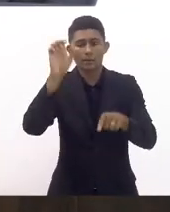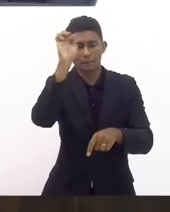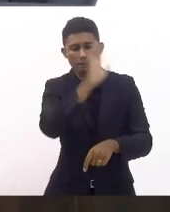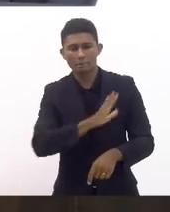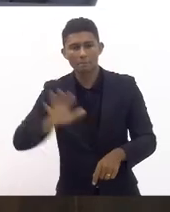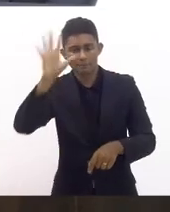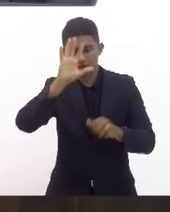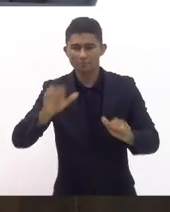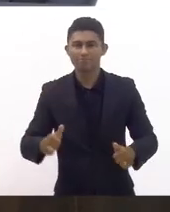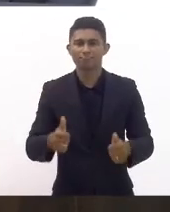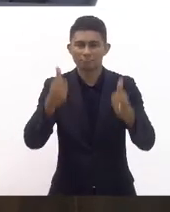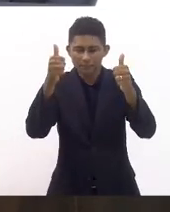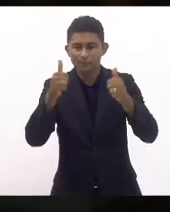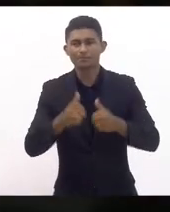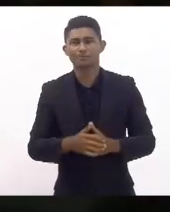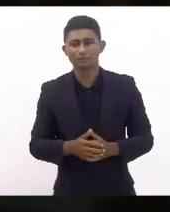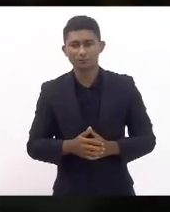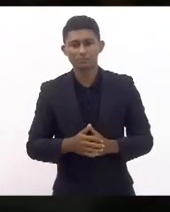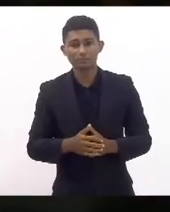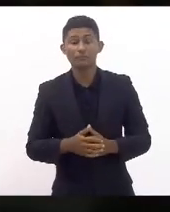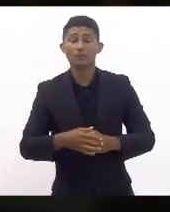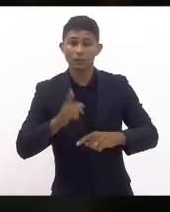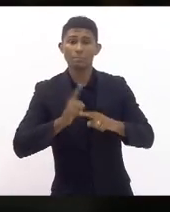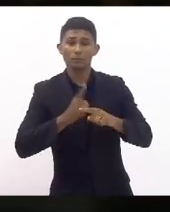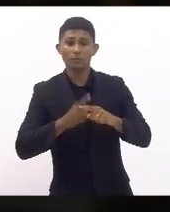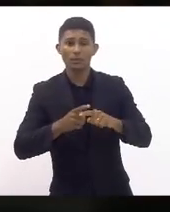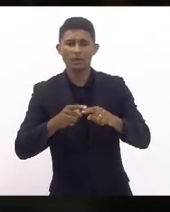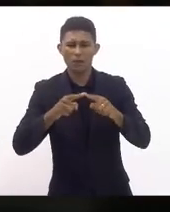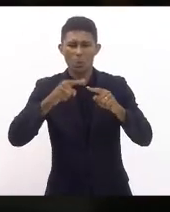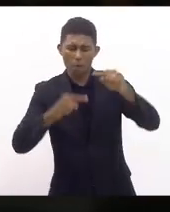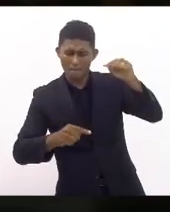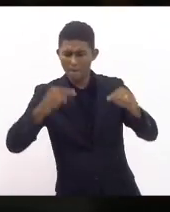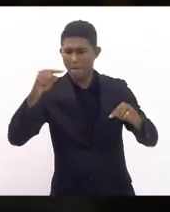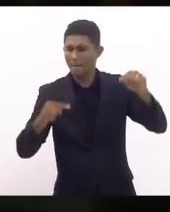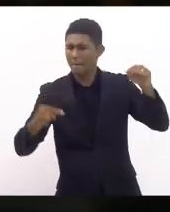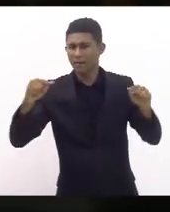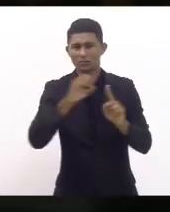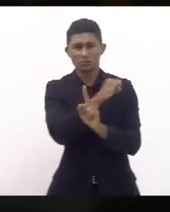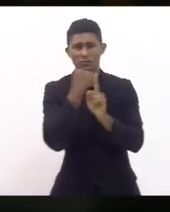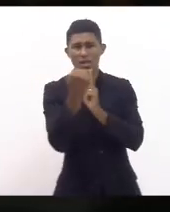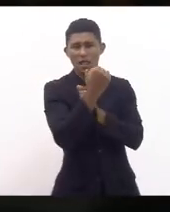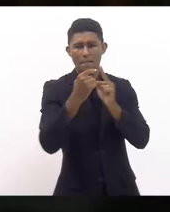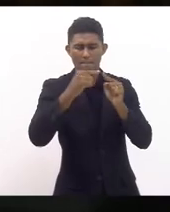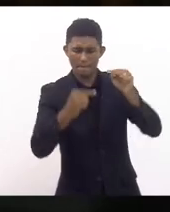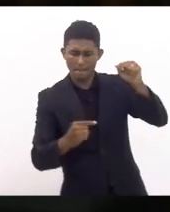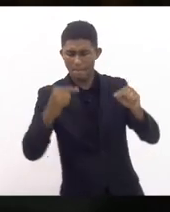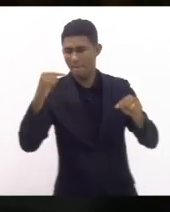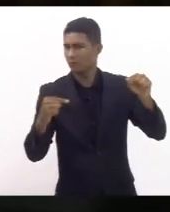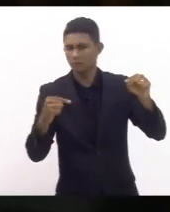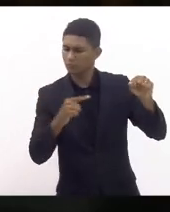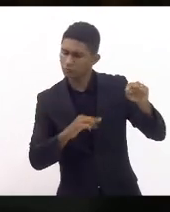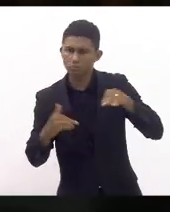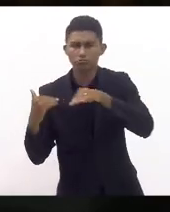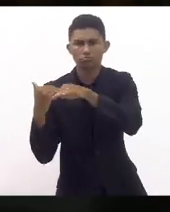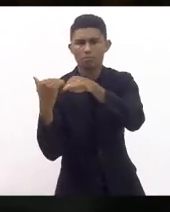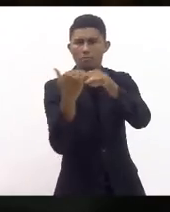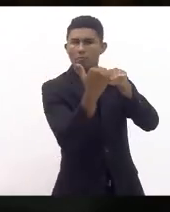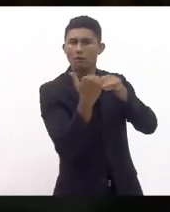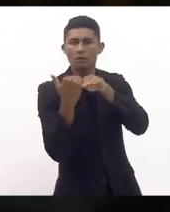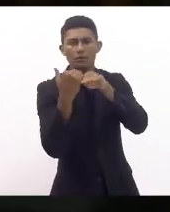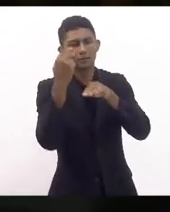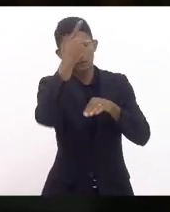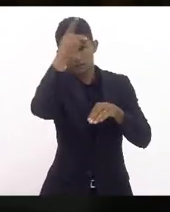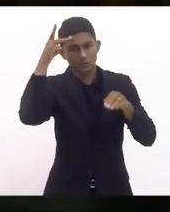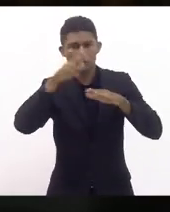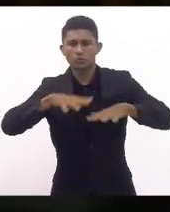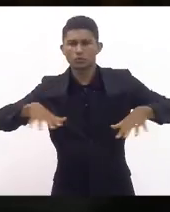só assim nós poderemos diminuir as desigualdades sociais e fazer com que as pessoas possam ter mais emprego